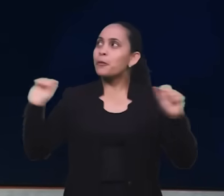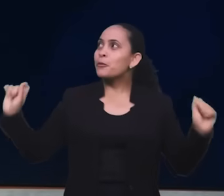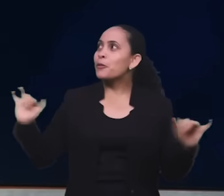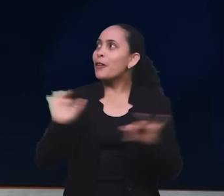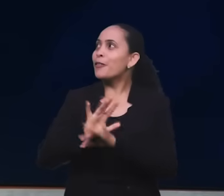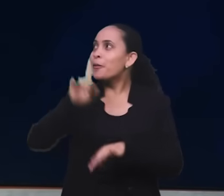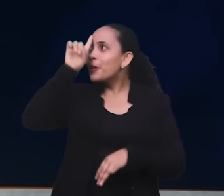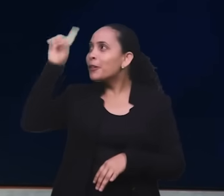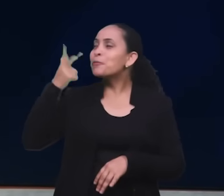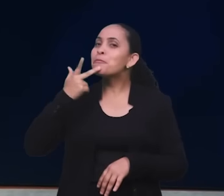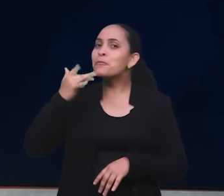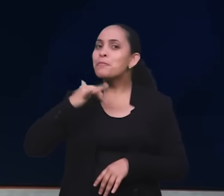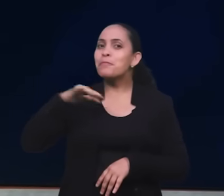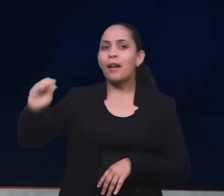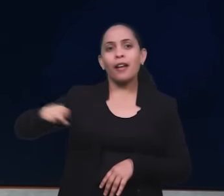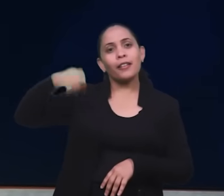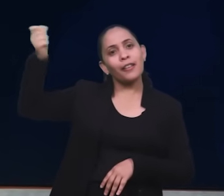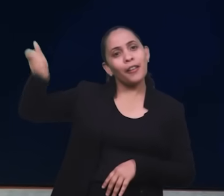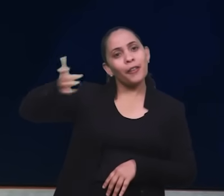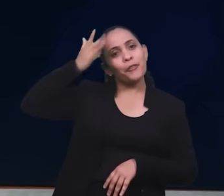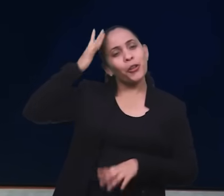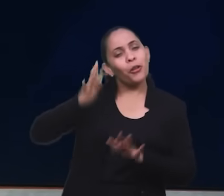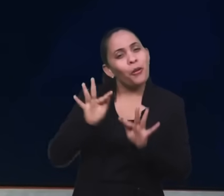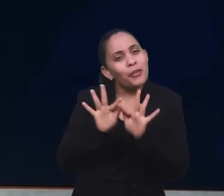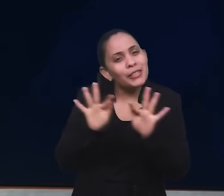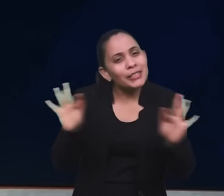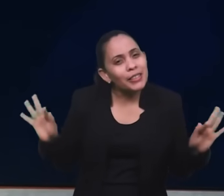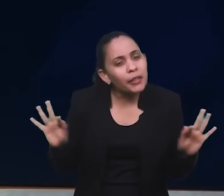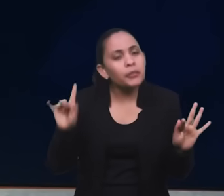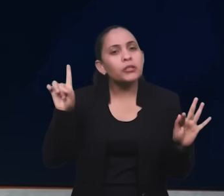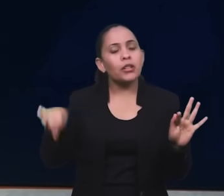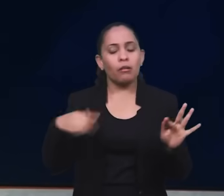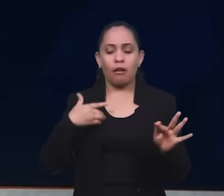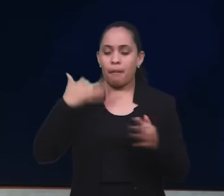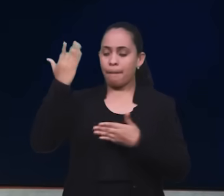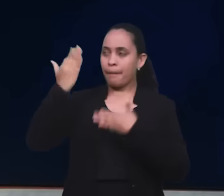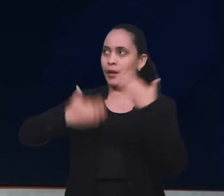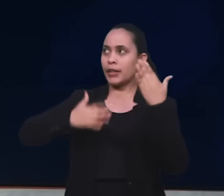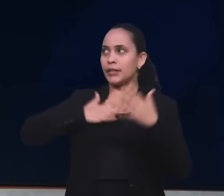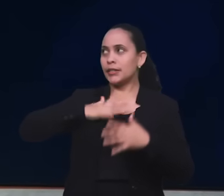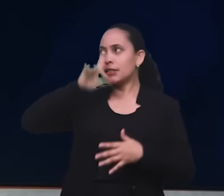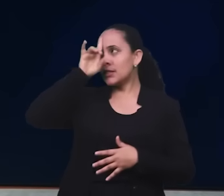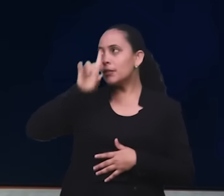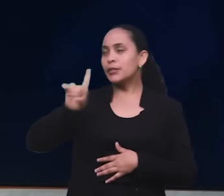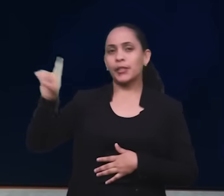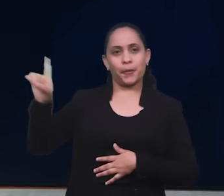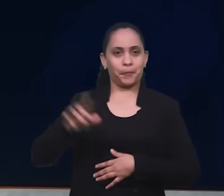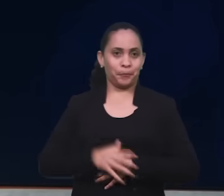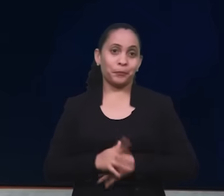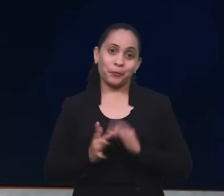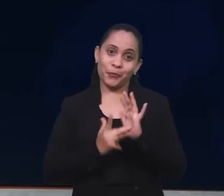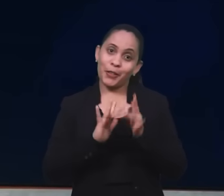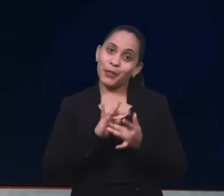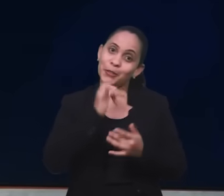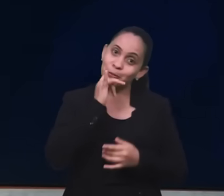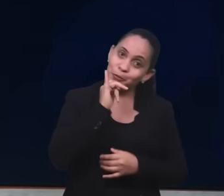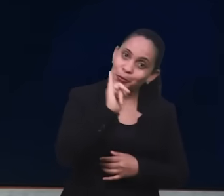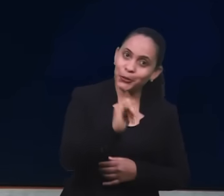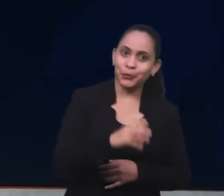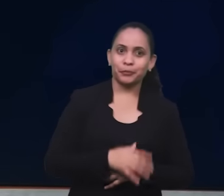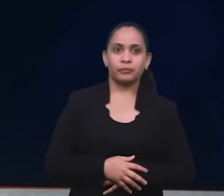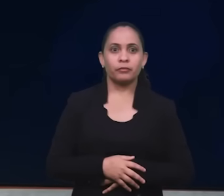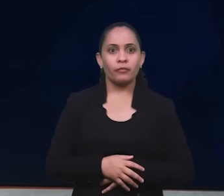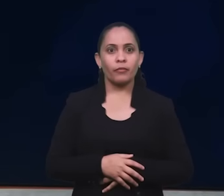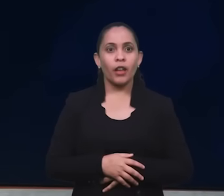a Deus Pai, que revelou aos humildes, né, a sua presença. O próprio Jesus diz, ninguém vai ao